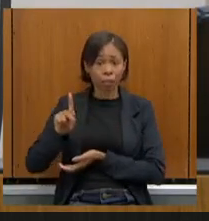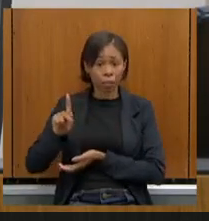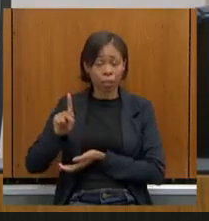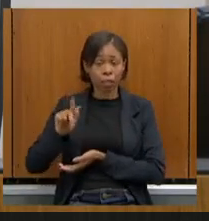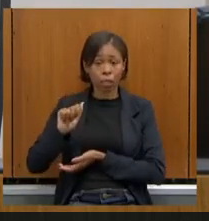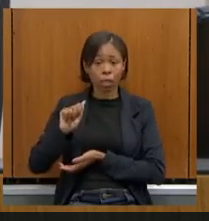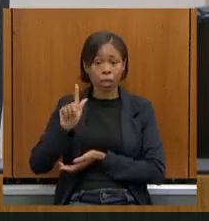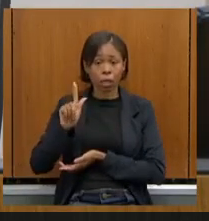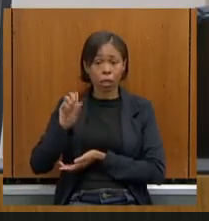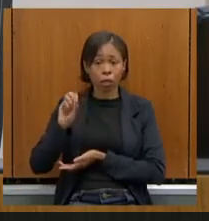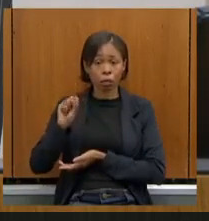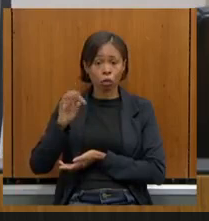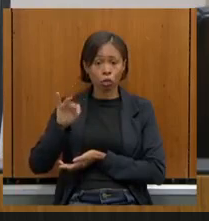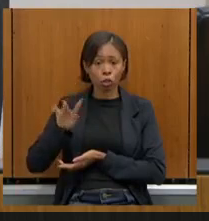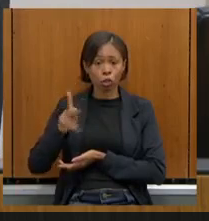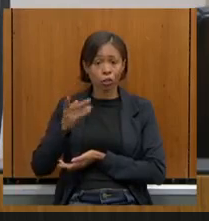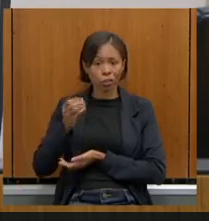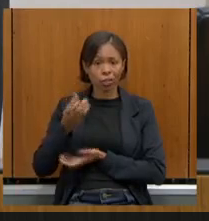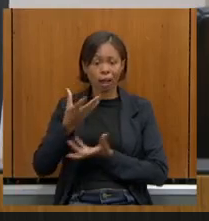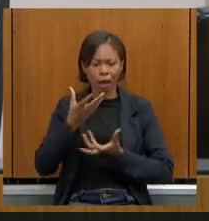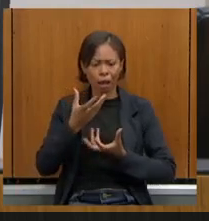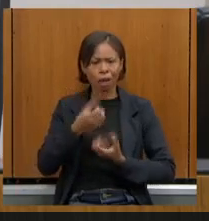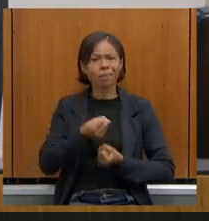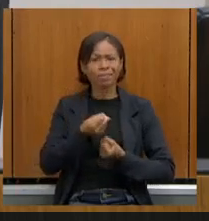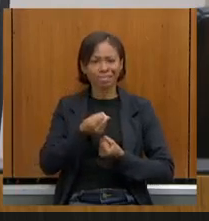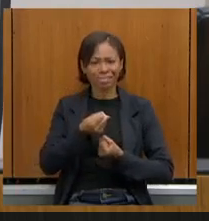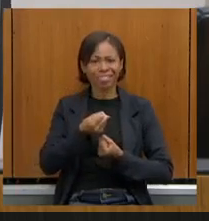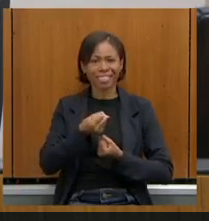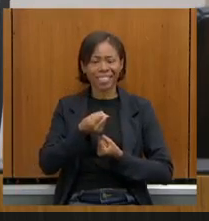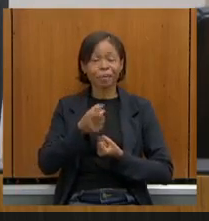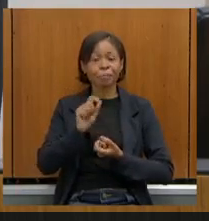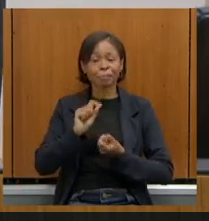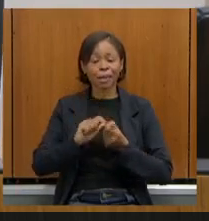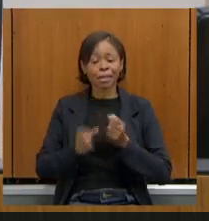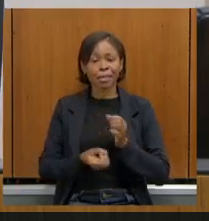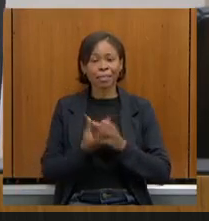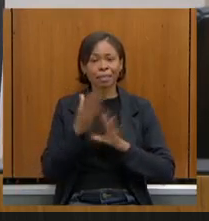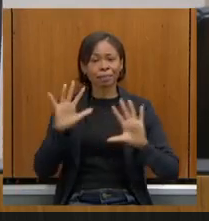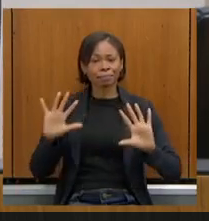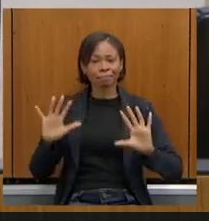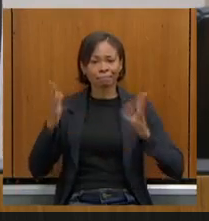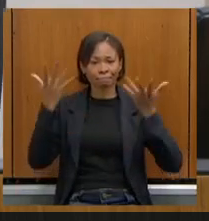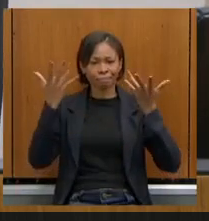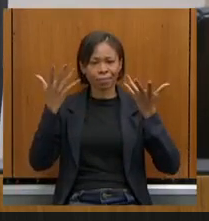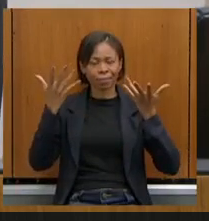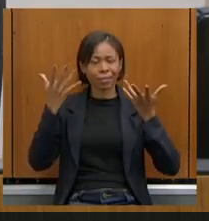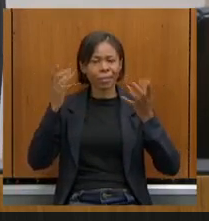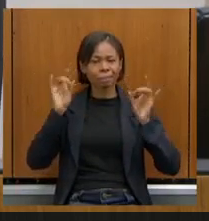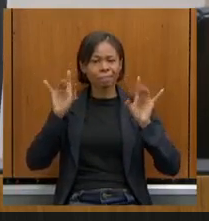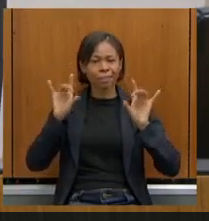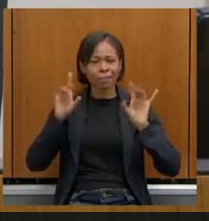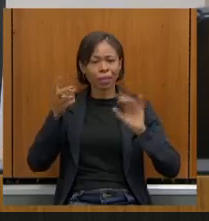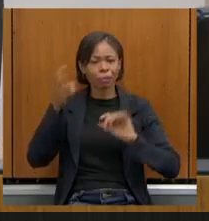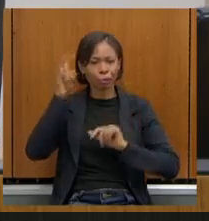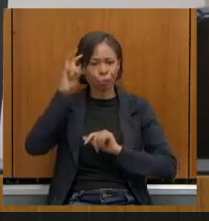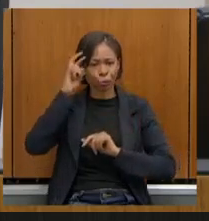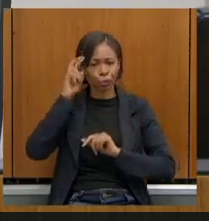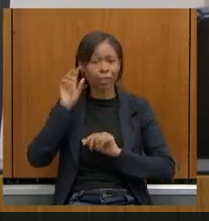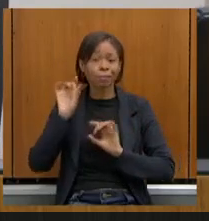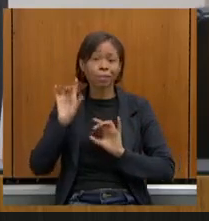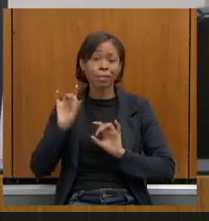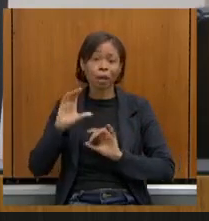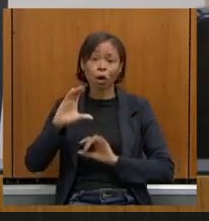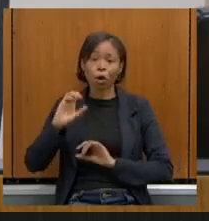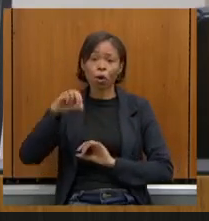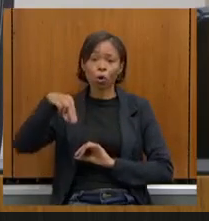Agostinho para que nós possamos realizar um evento que se torne um marco da cultura, em especial ao Congado, aqui na Praça